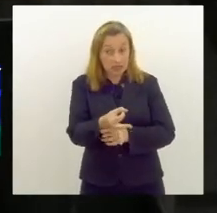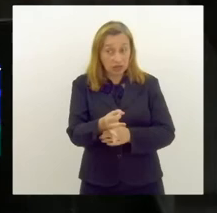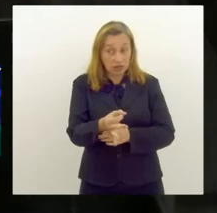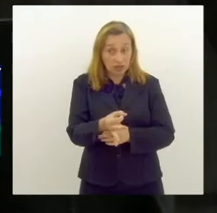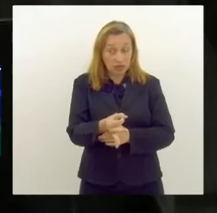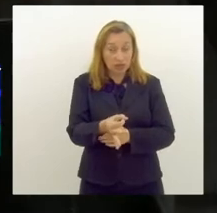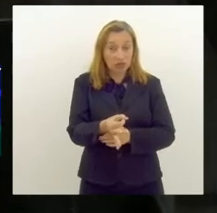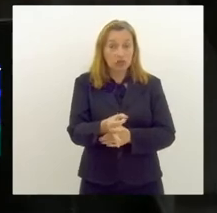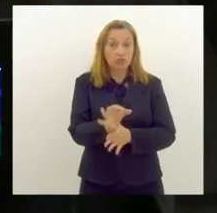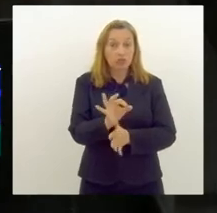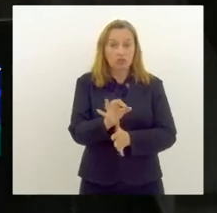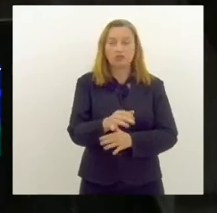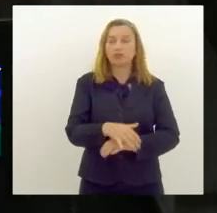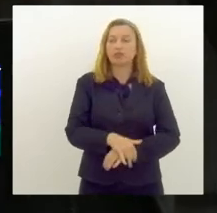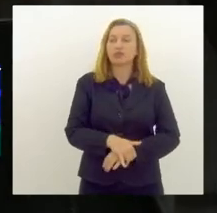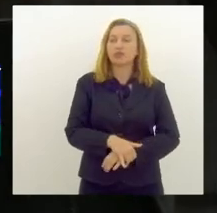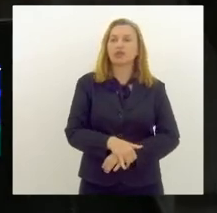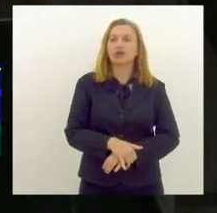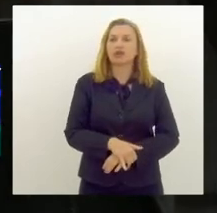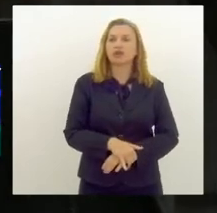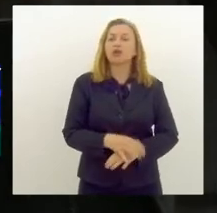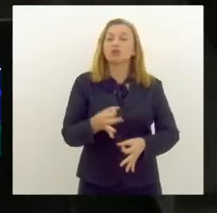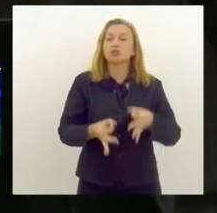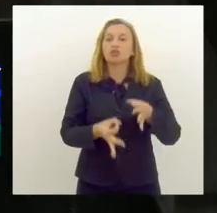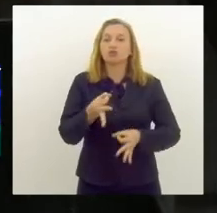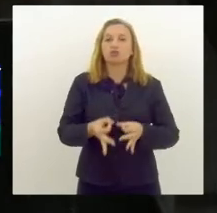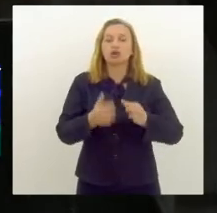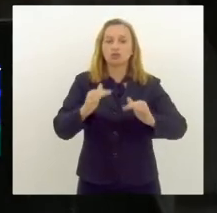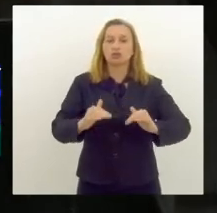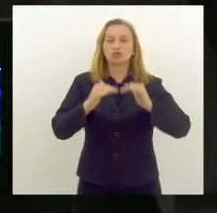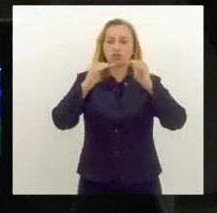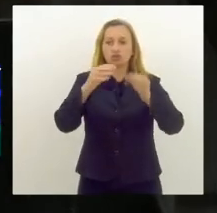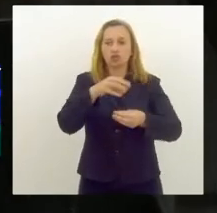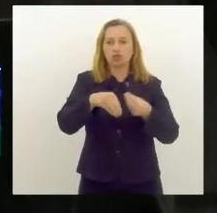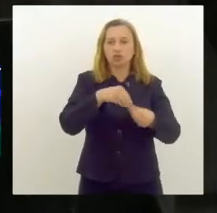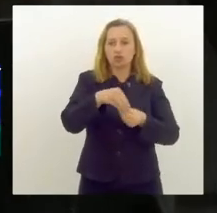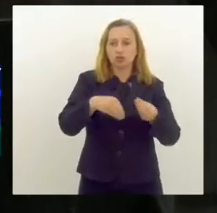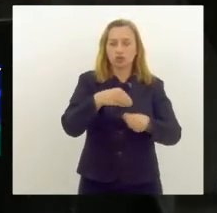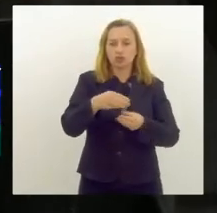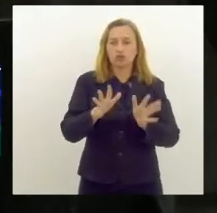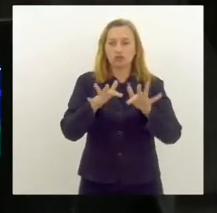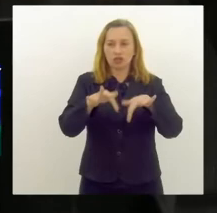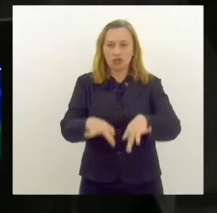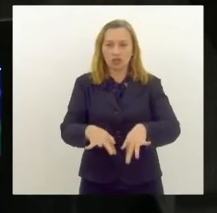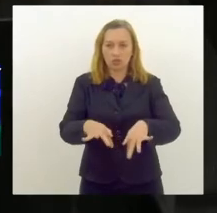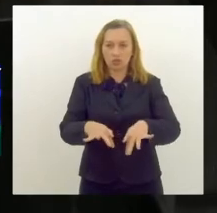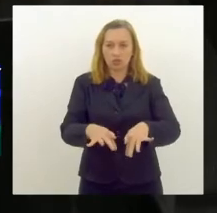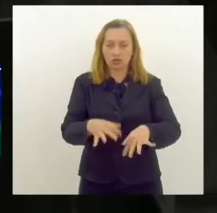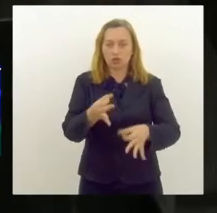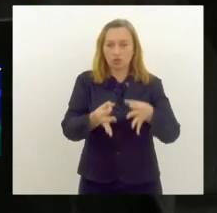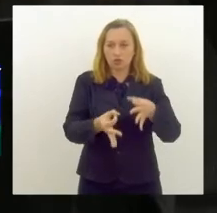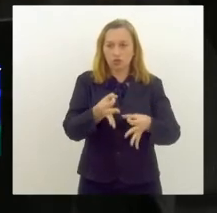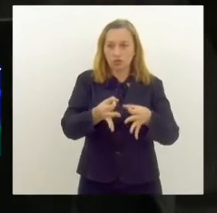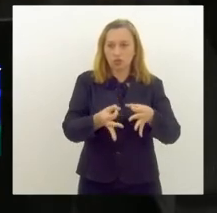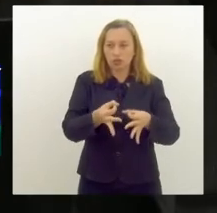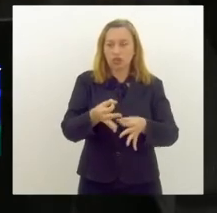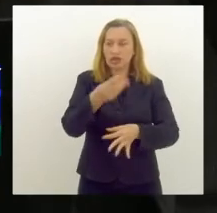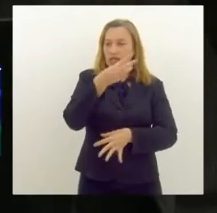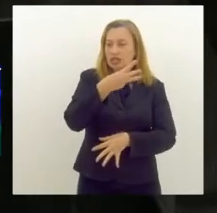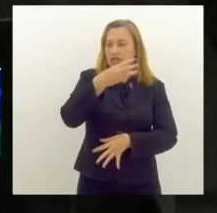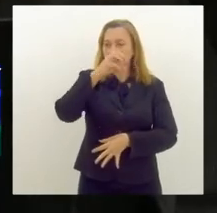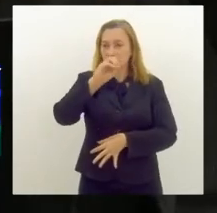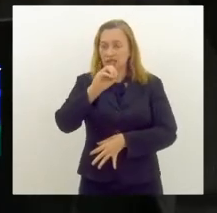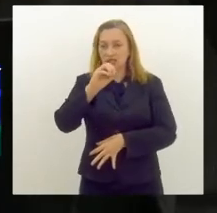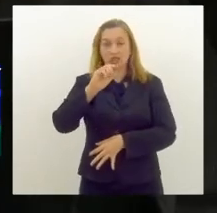de consequência, o tribunal terminou o julgamento em 30